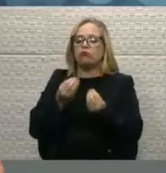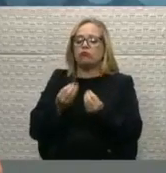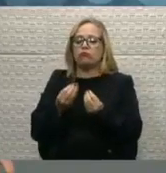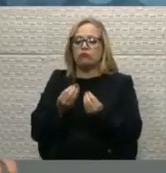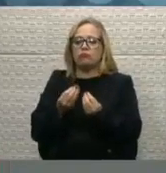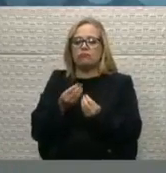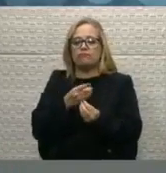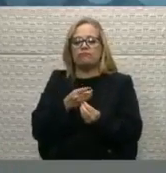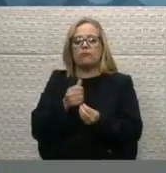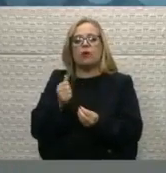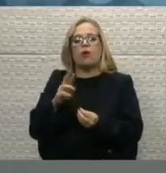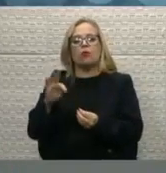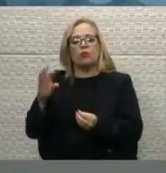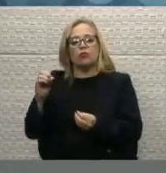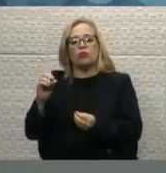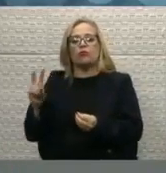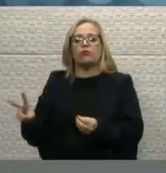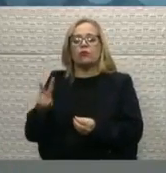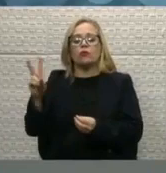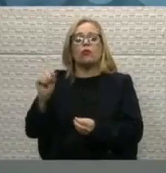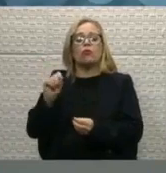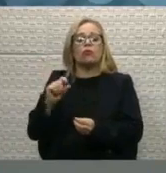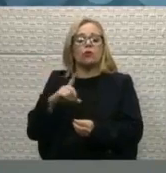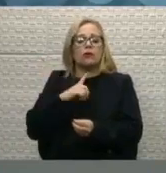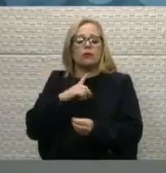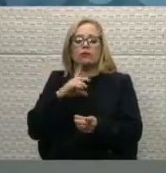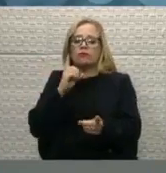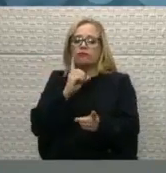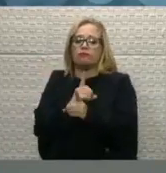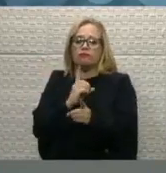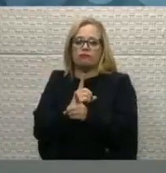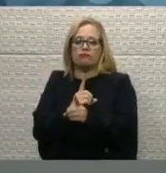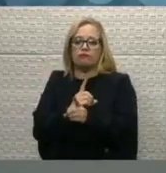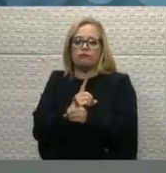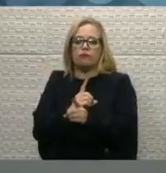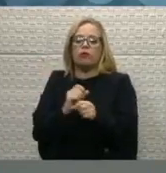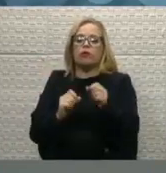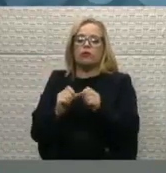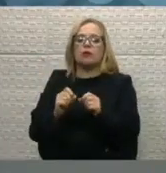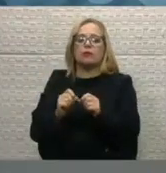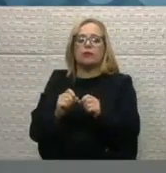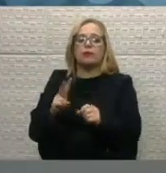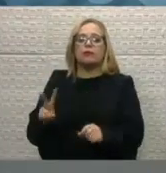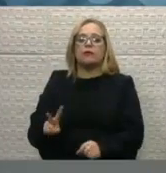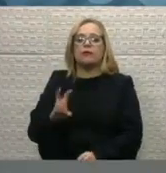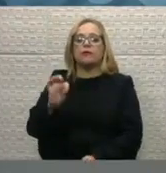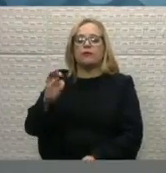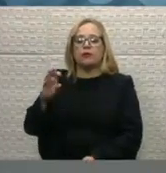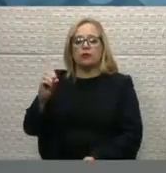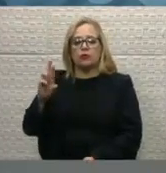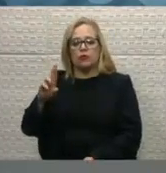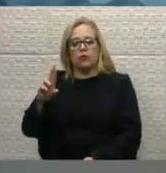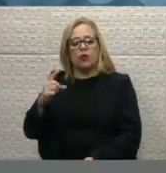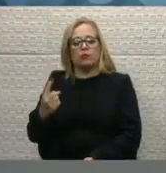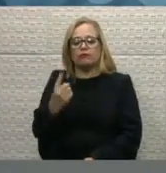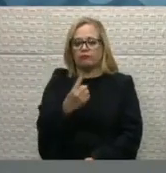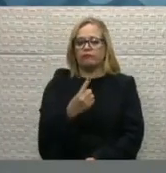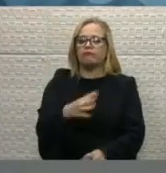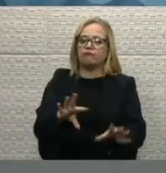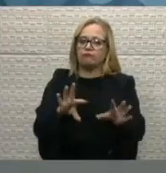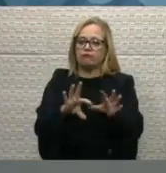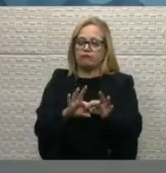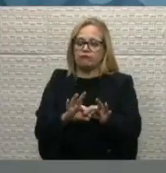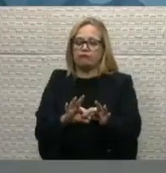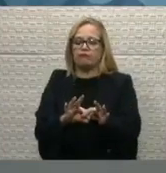são esses autovalores, que tipos de autovalores eu posso encontrar e quais são os autovetores associados a cada um deles. Eu